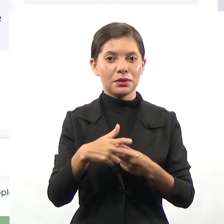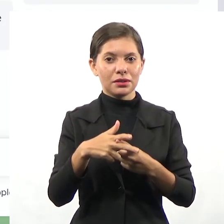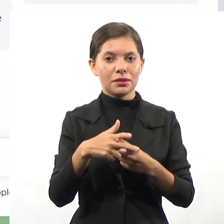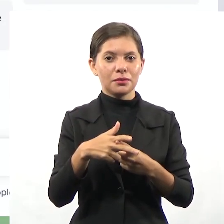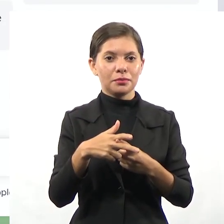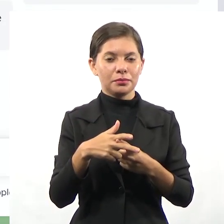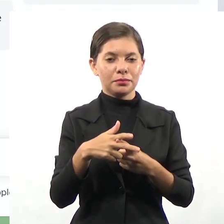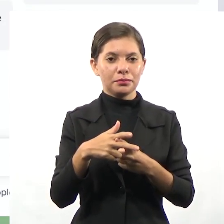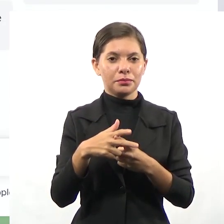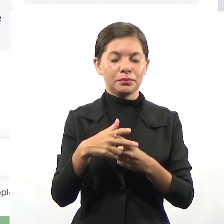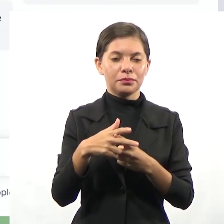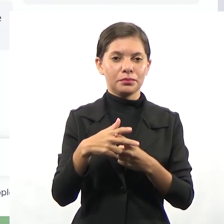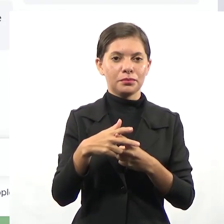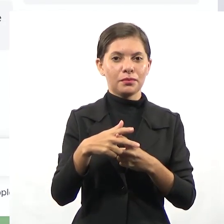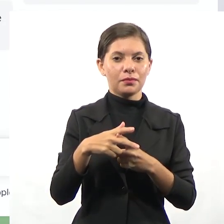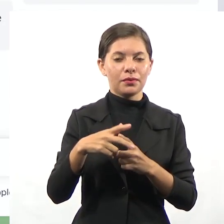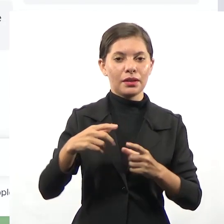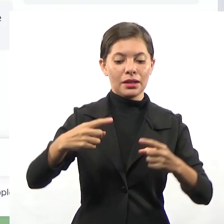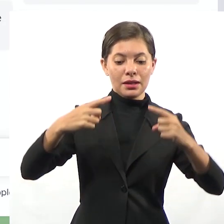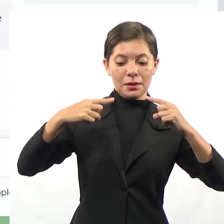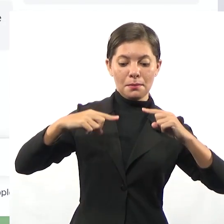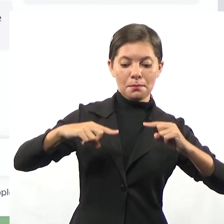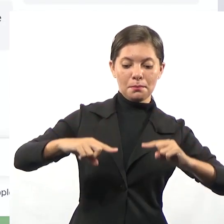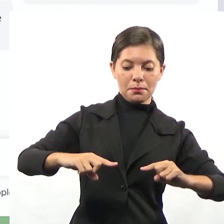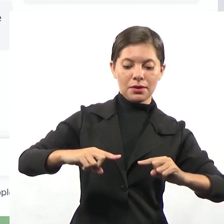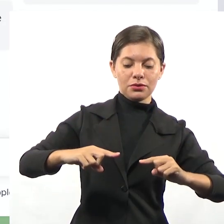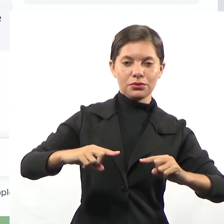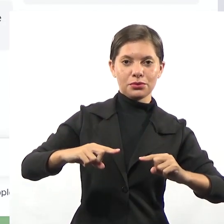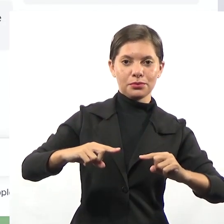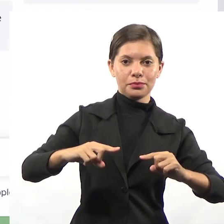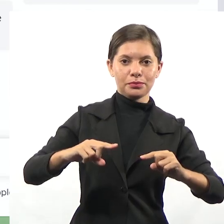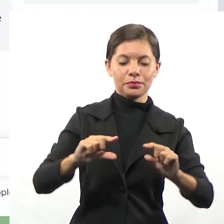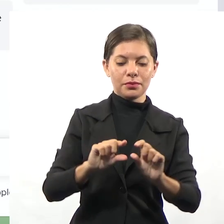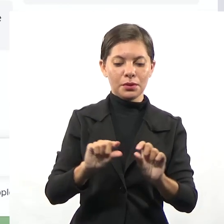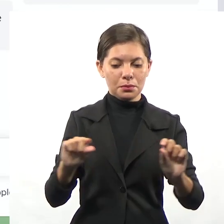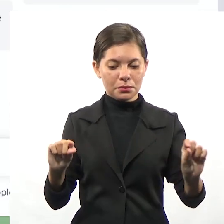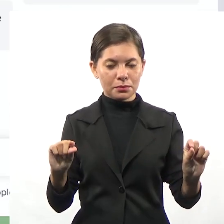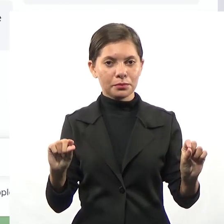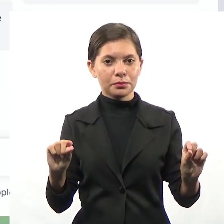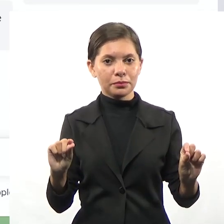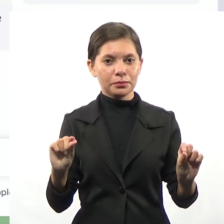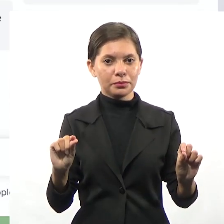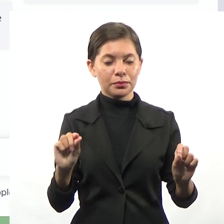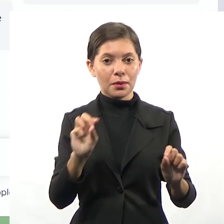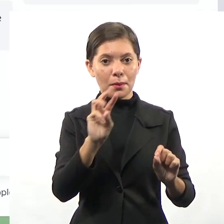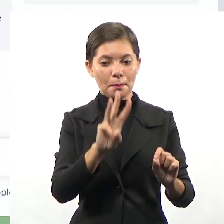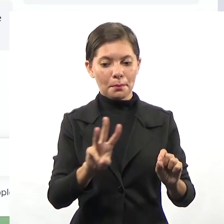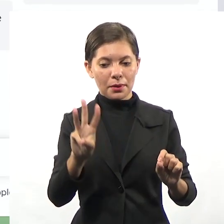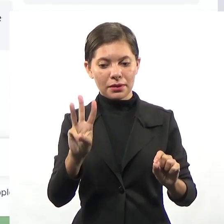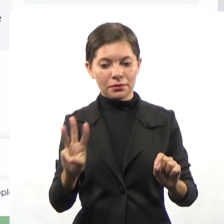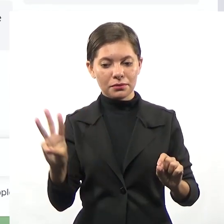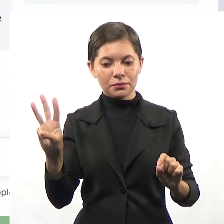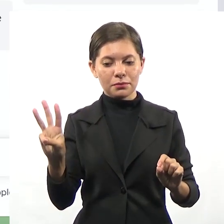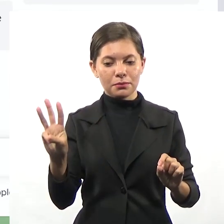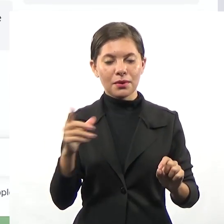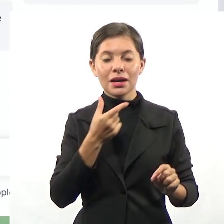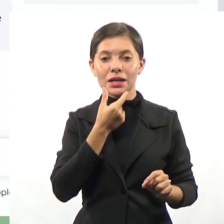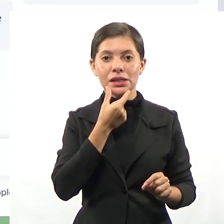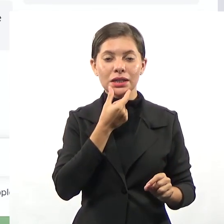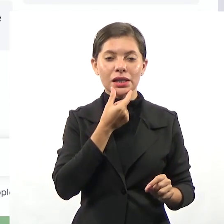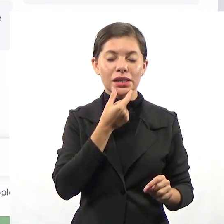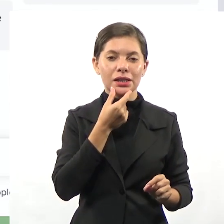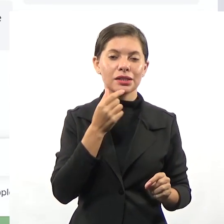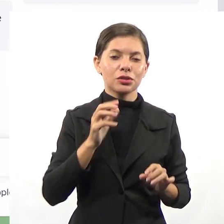inferior, tem a opção, ó, Send a Message. Então, apesar da plataforma estar em inglês, eu consigo digitar comandos em